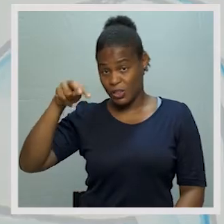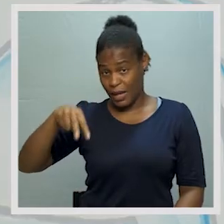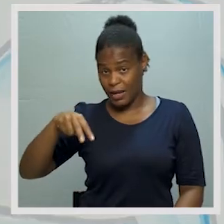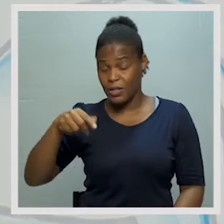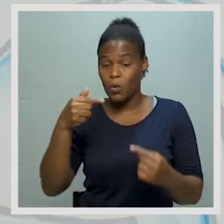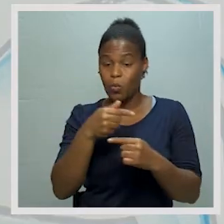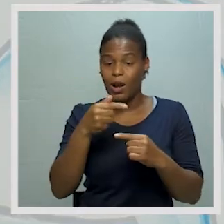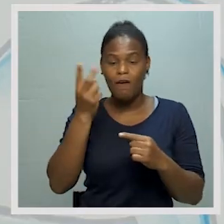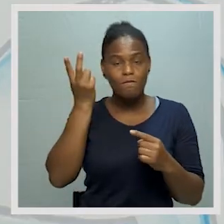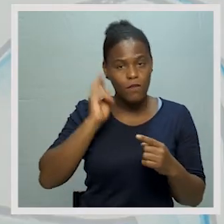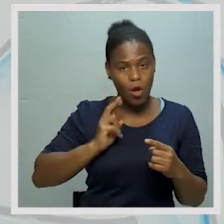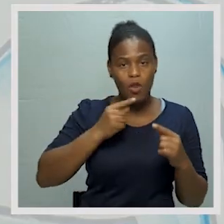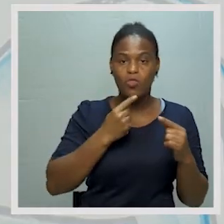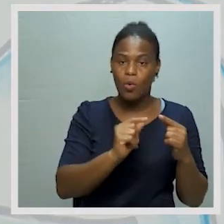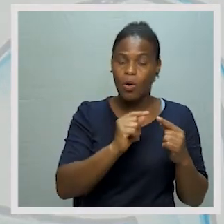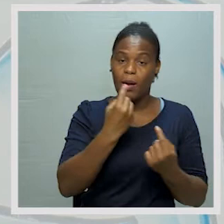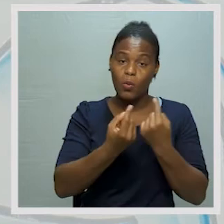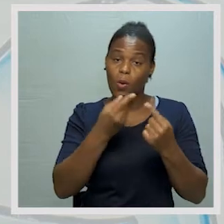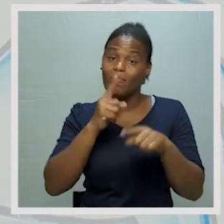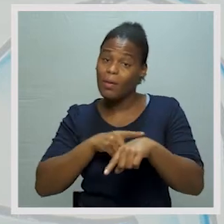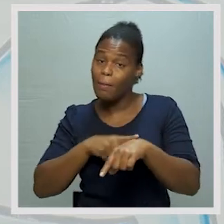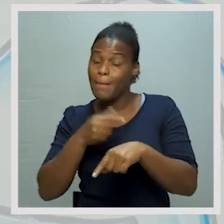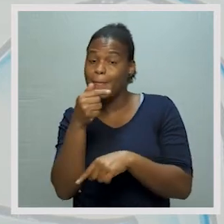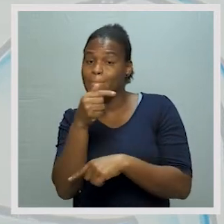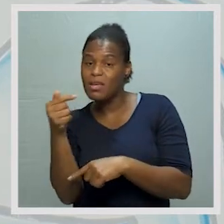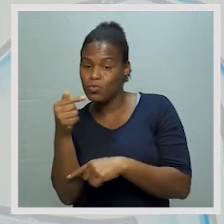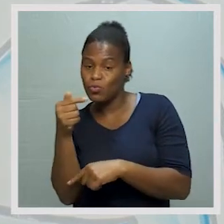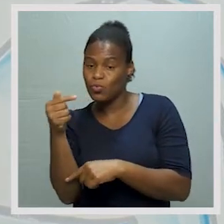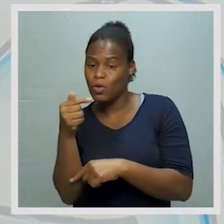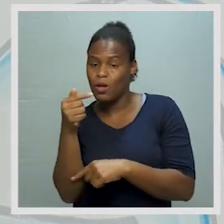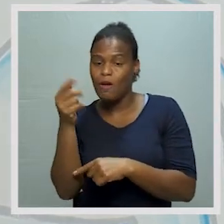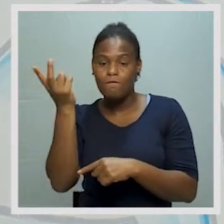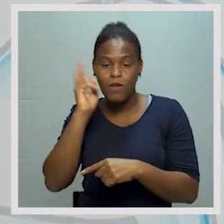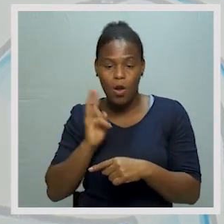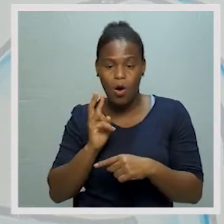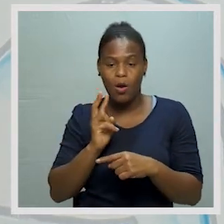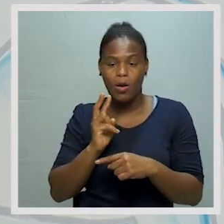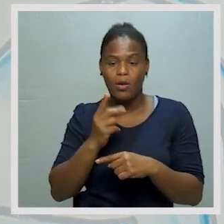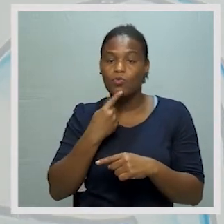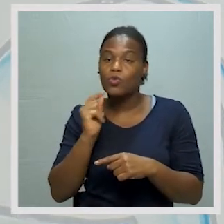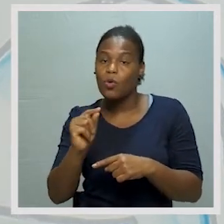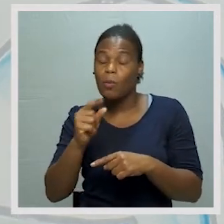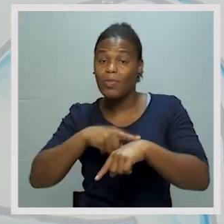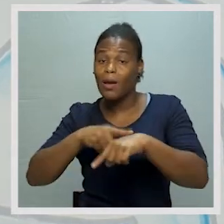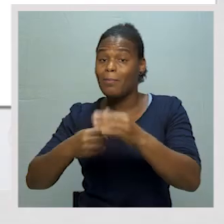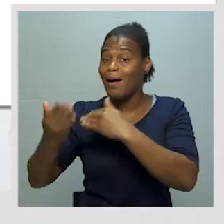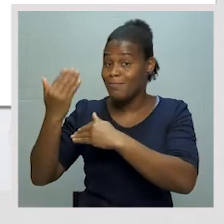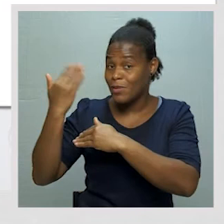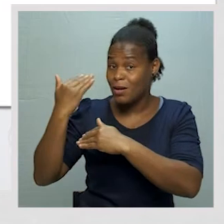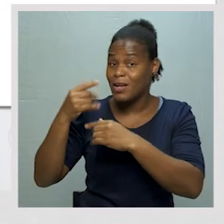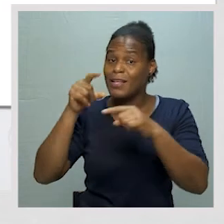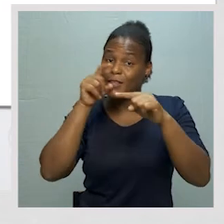o valor nominal num determinado período menos o valor nominal do período anterior, que